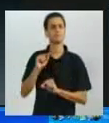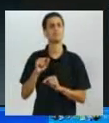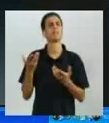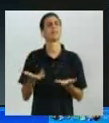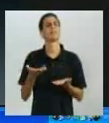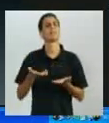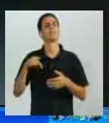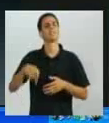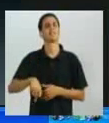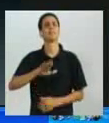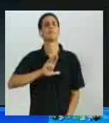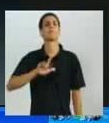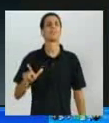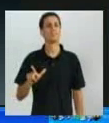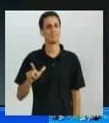Blumenau, a nossa Blumenau.